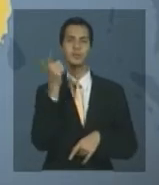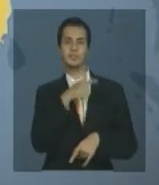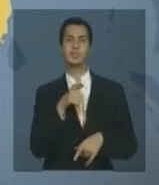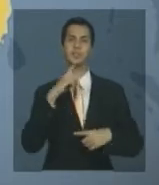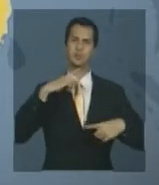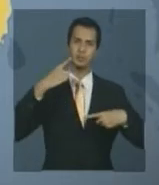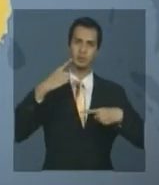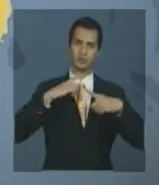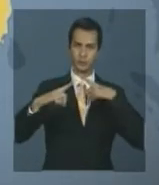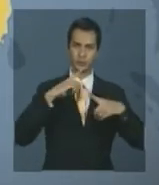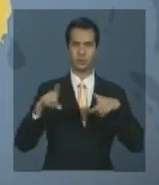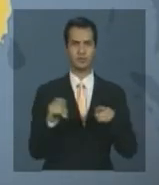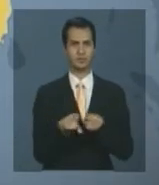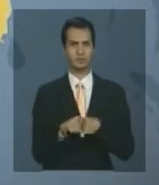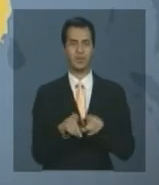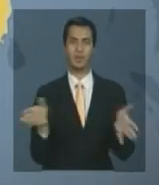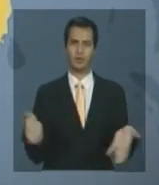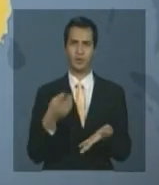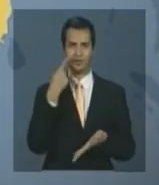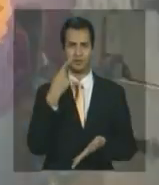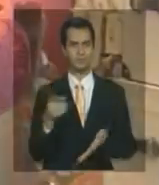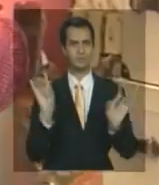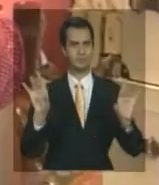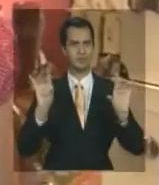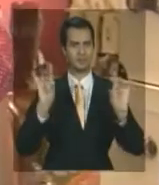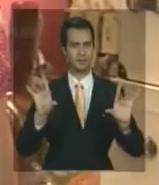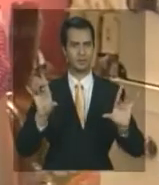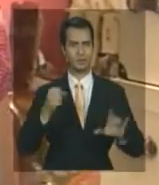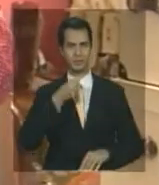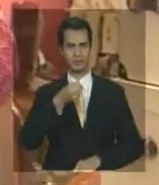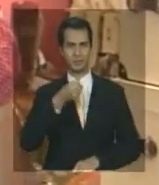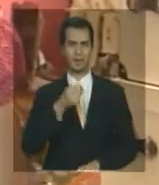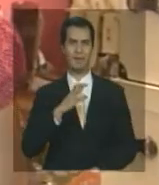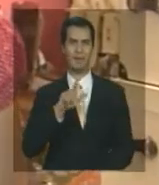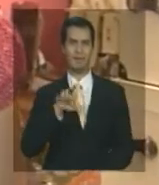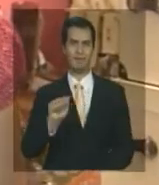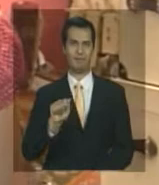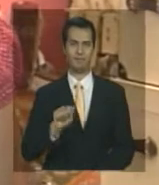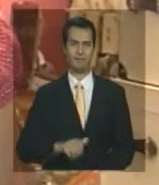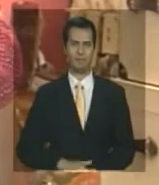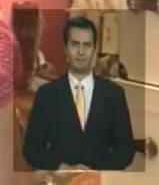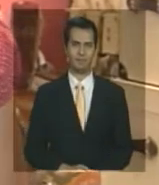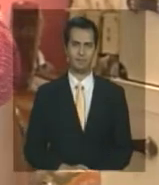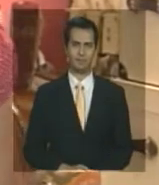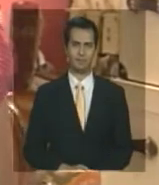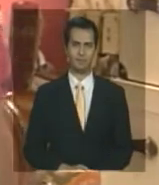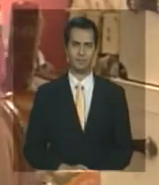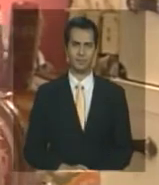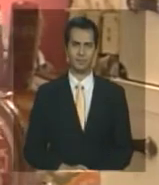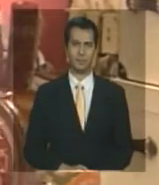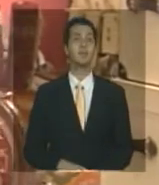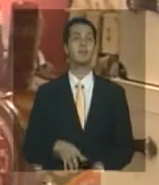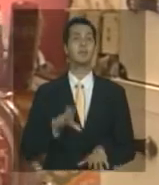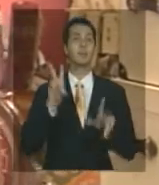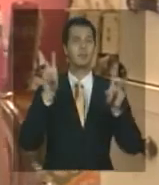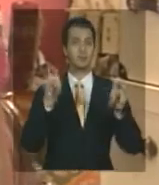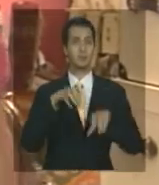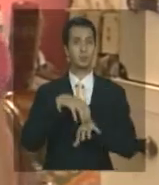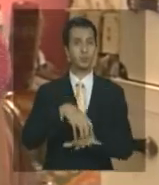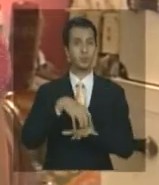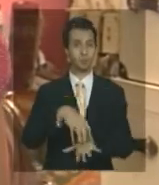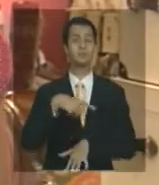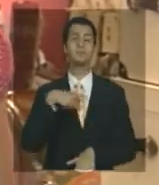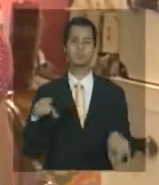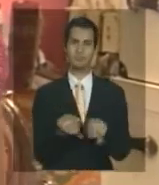entrevista exclusiva da repórter Carla Vatia. O turismo também foi destaque nesta primeira visita oficial da presidenta Dilma Rousseff